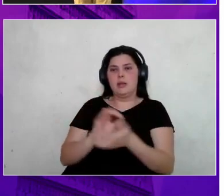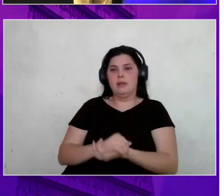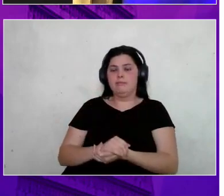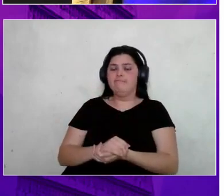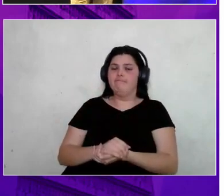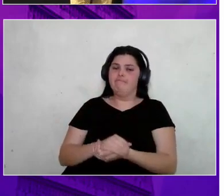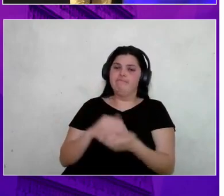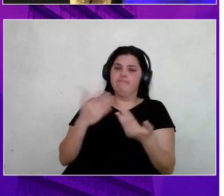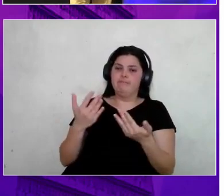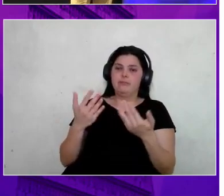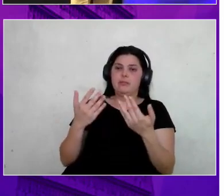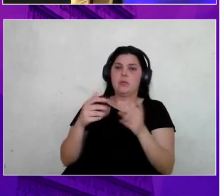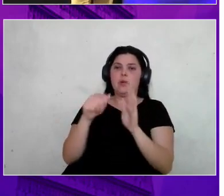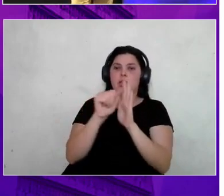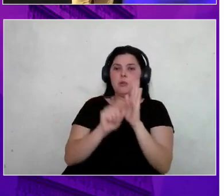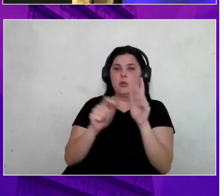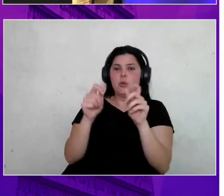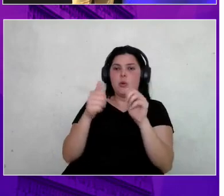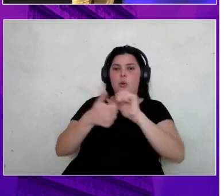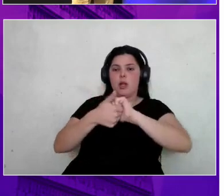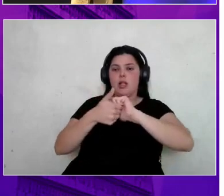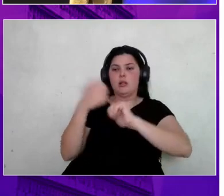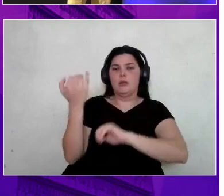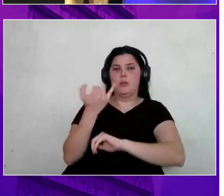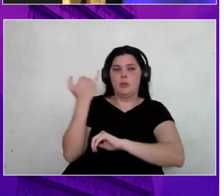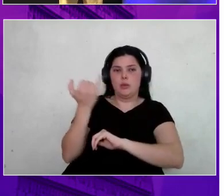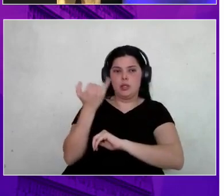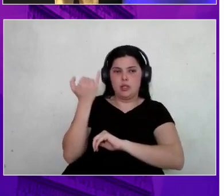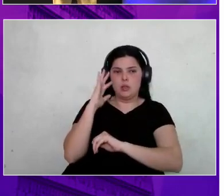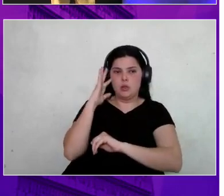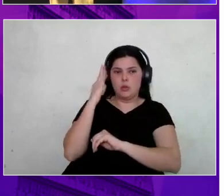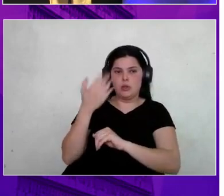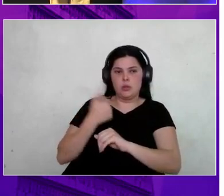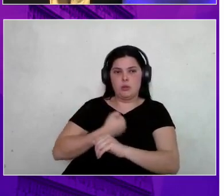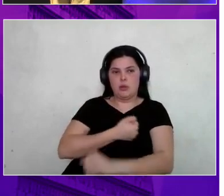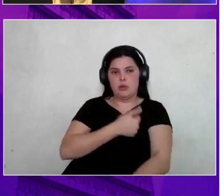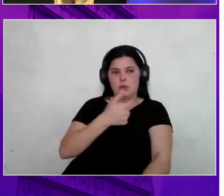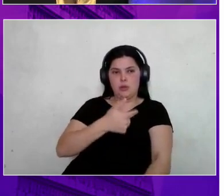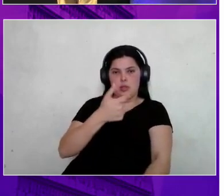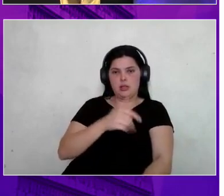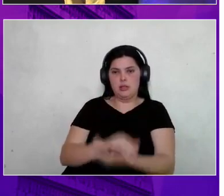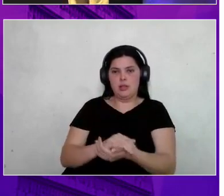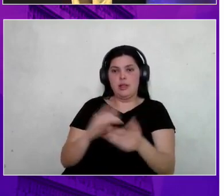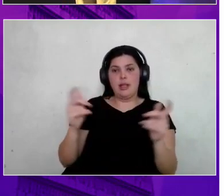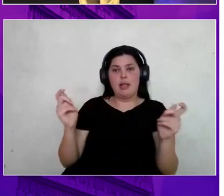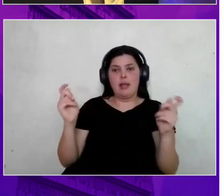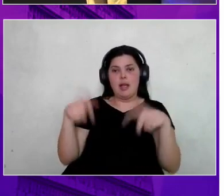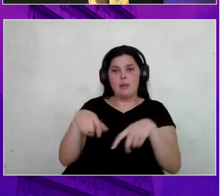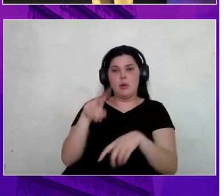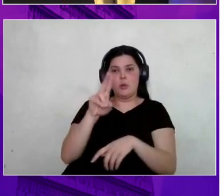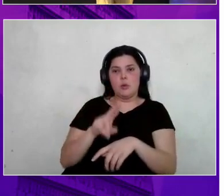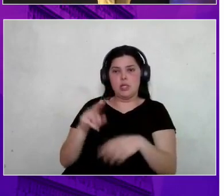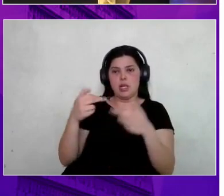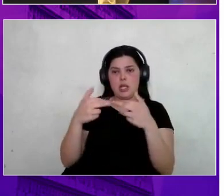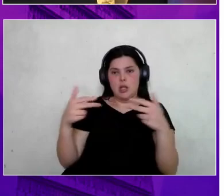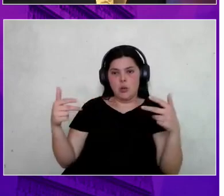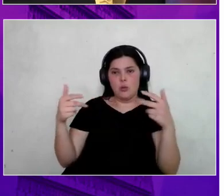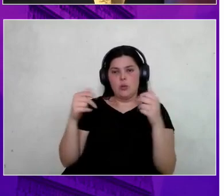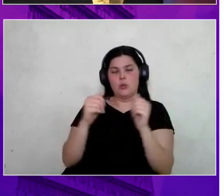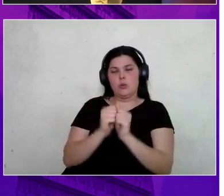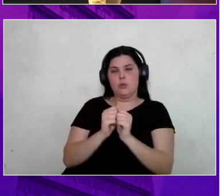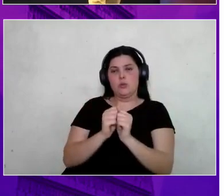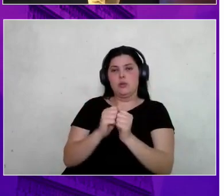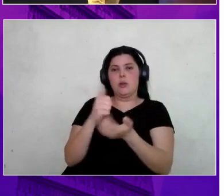o atributo de qualidade muito importante para a solução 2. E a eficiência, né? A utilização de recursos está pautado ali